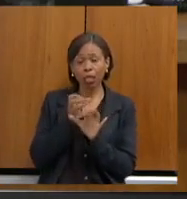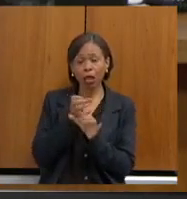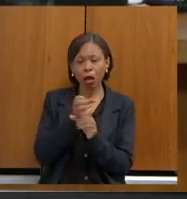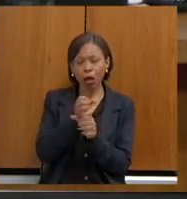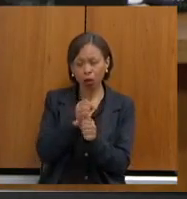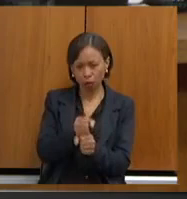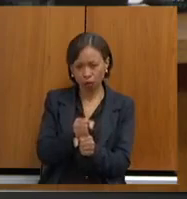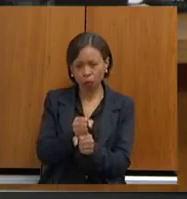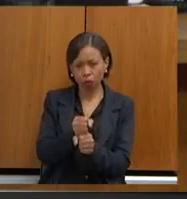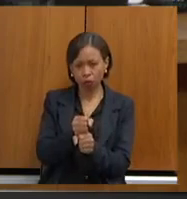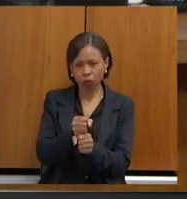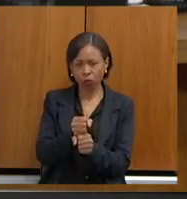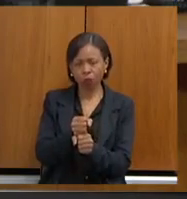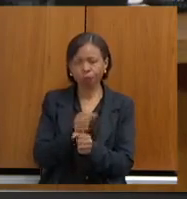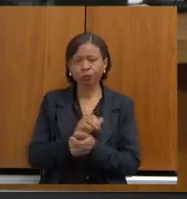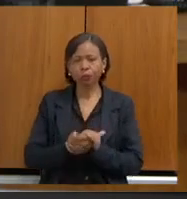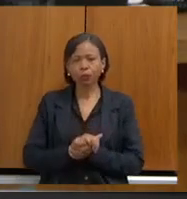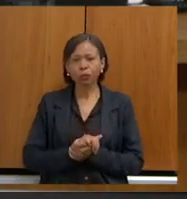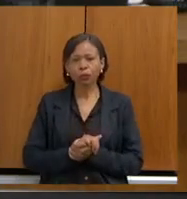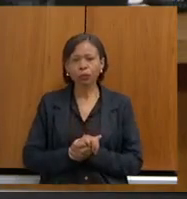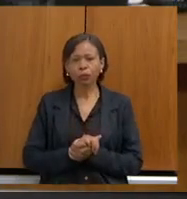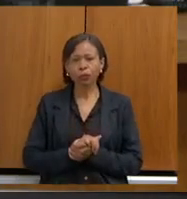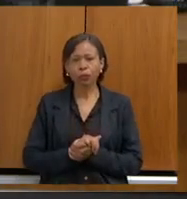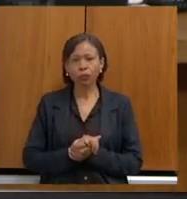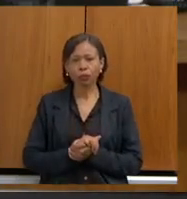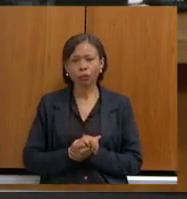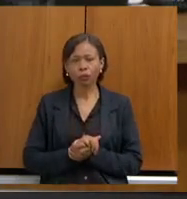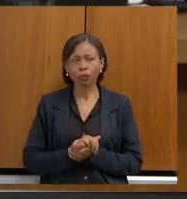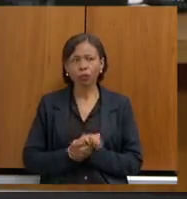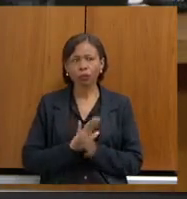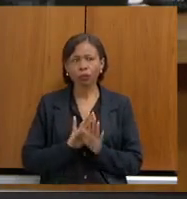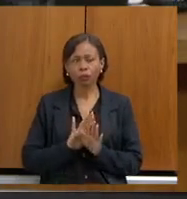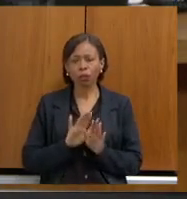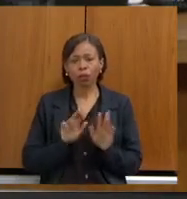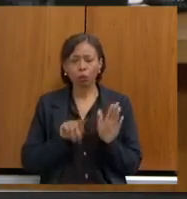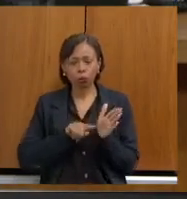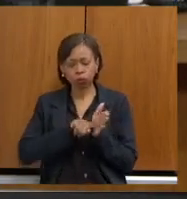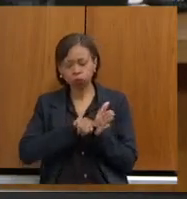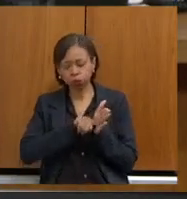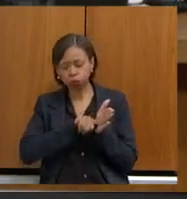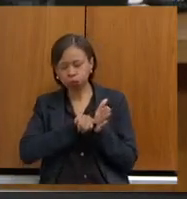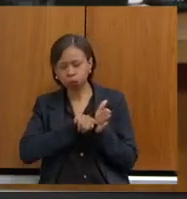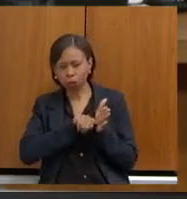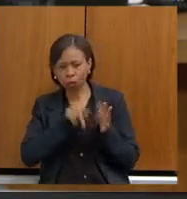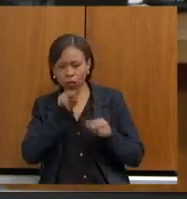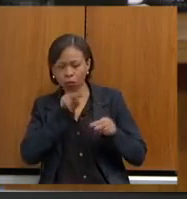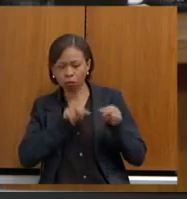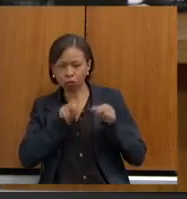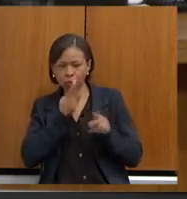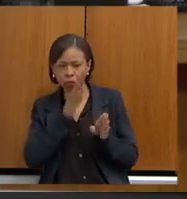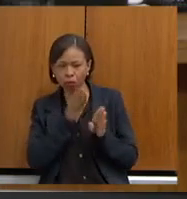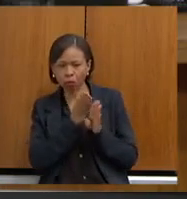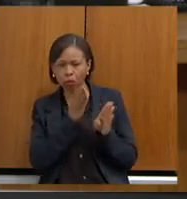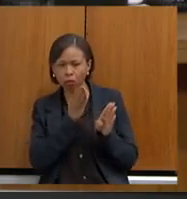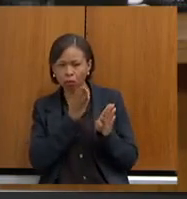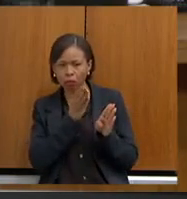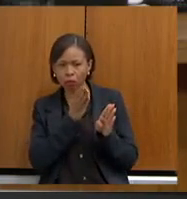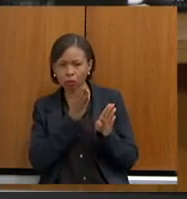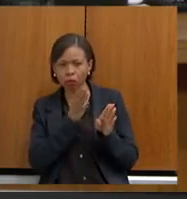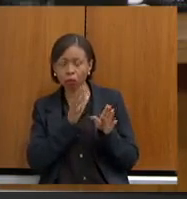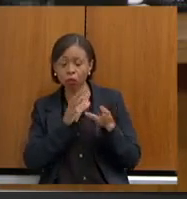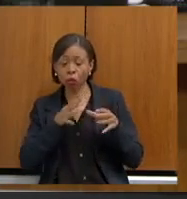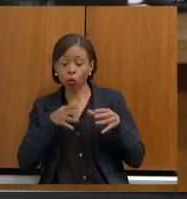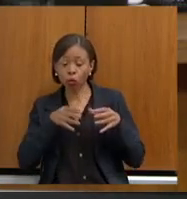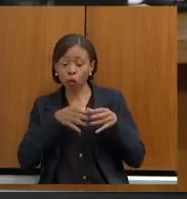índice amento é o diagnóstico relacionado com a os dados de